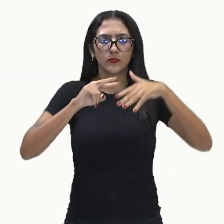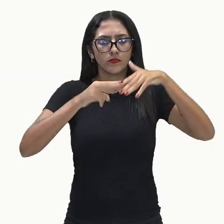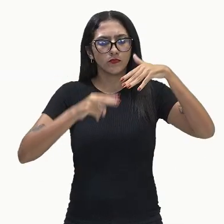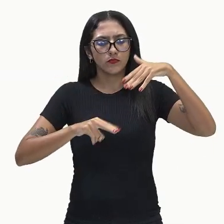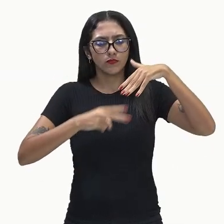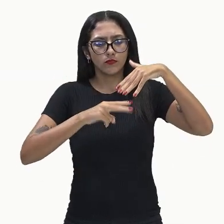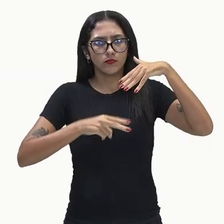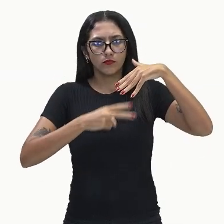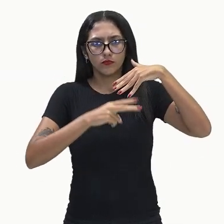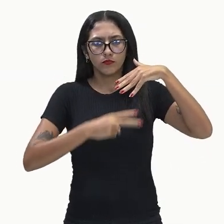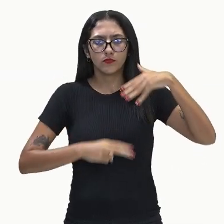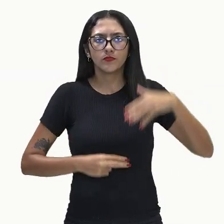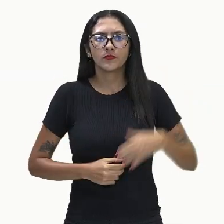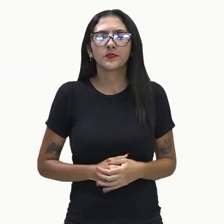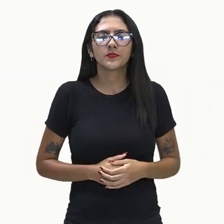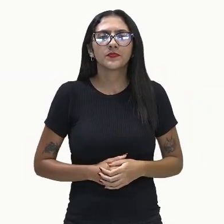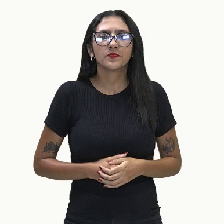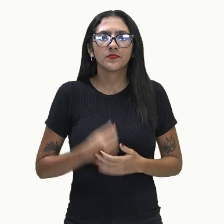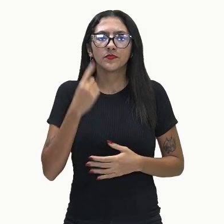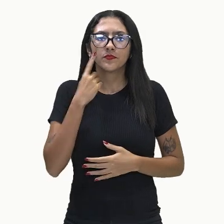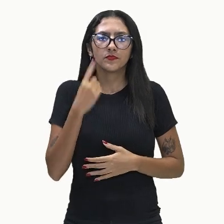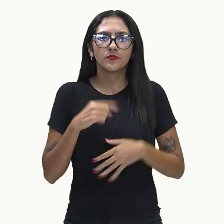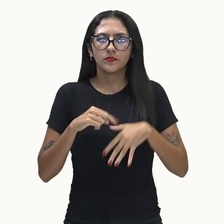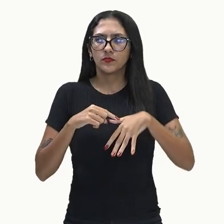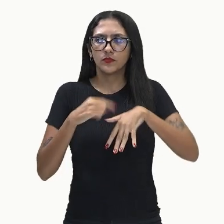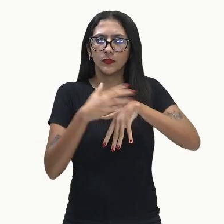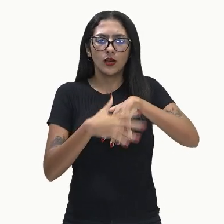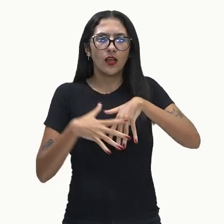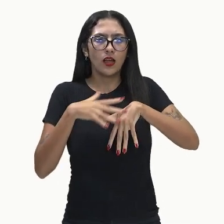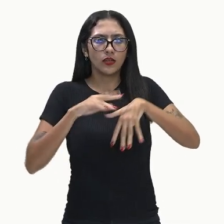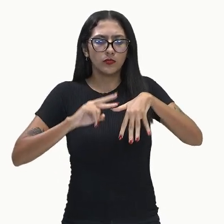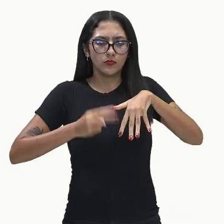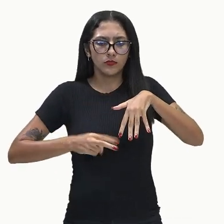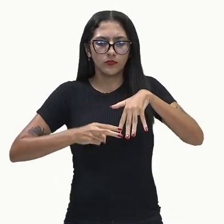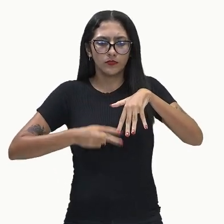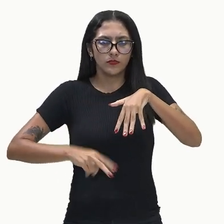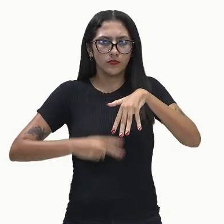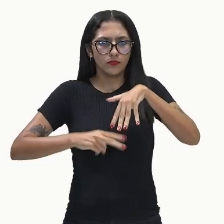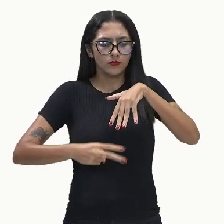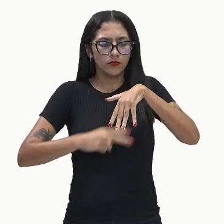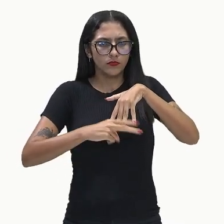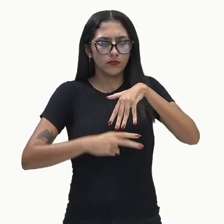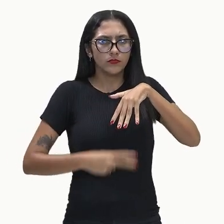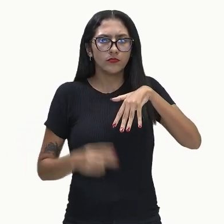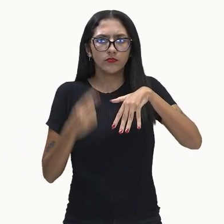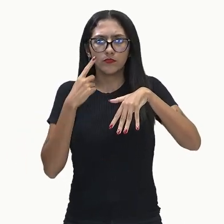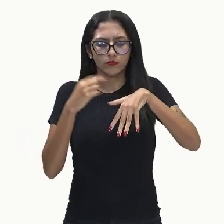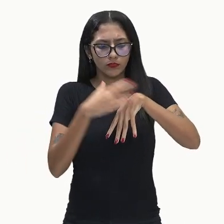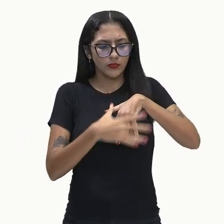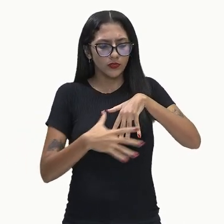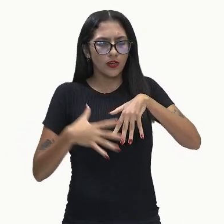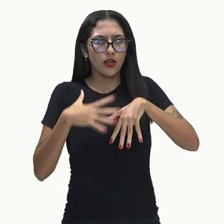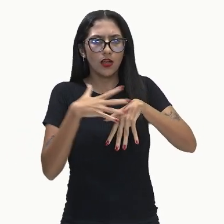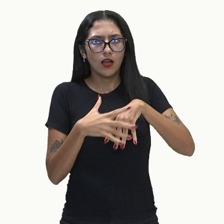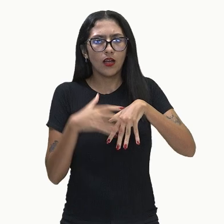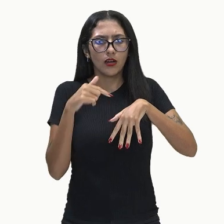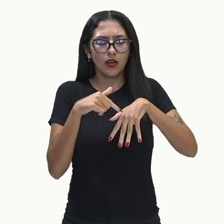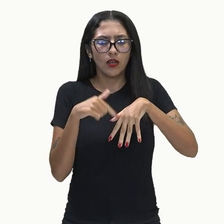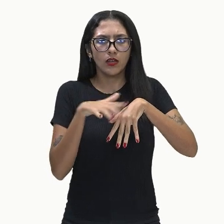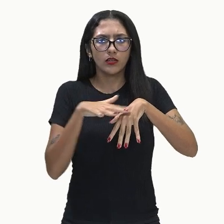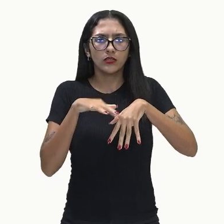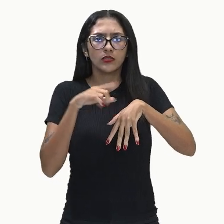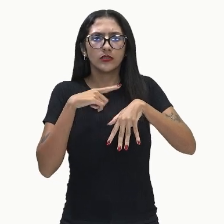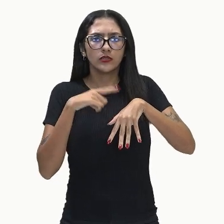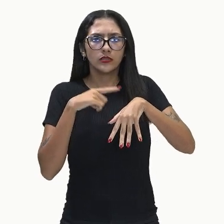aqui o corpo celular, entende-se como corpo celular a parte que contém